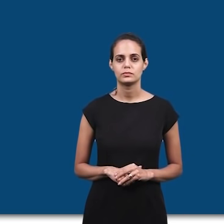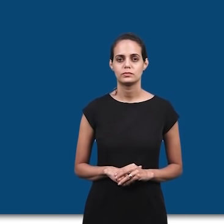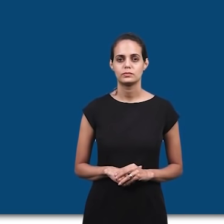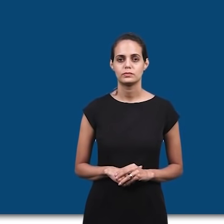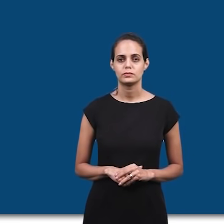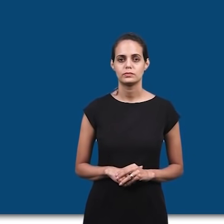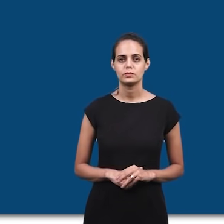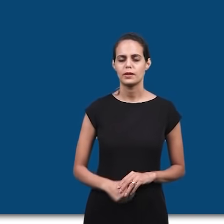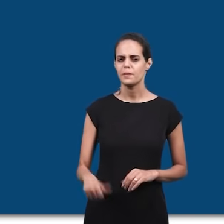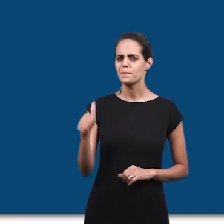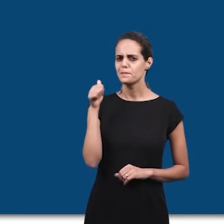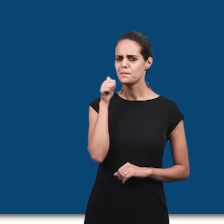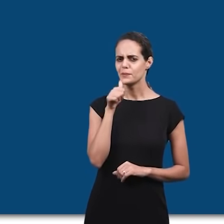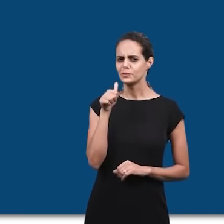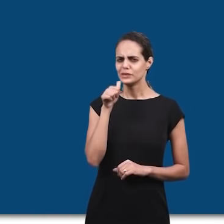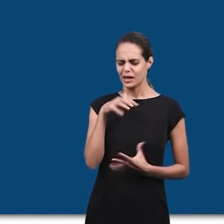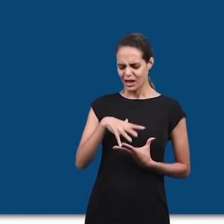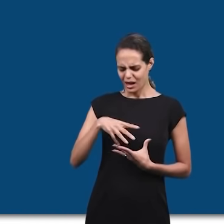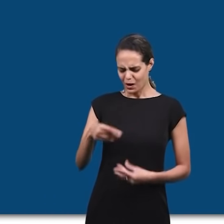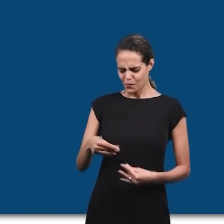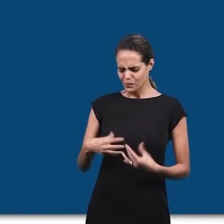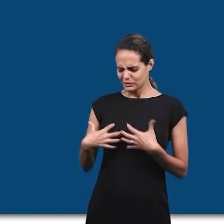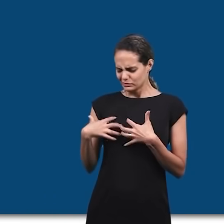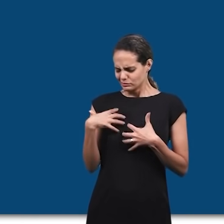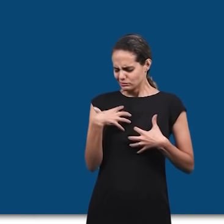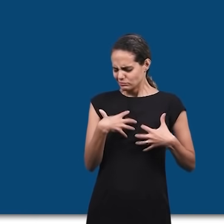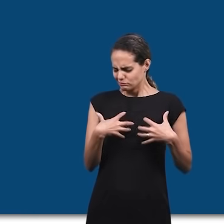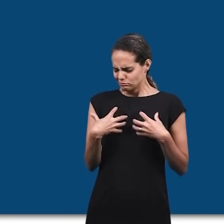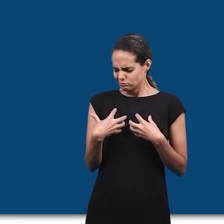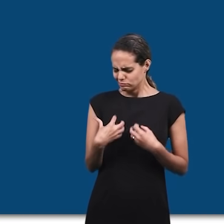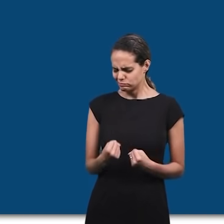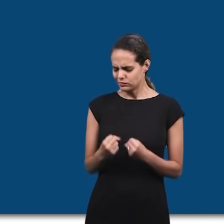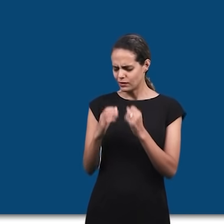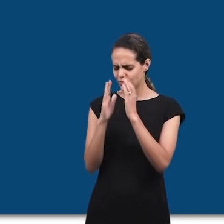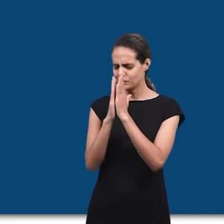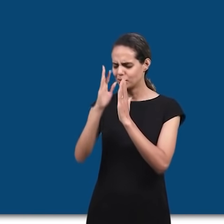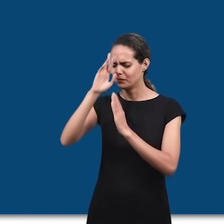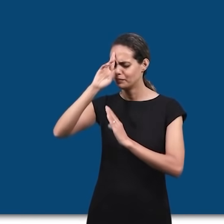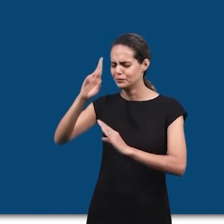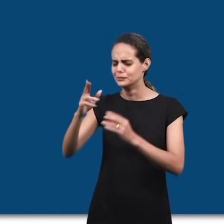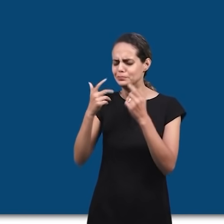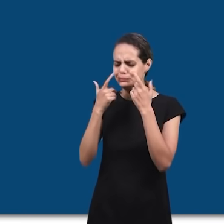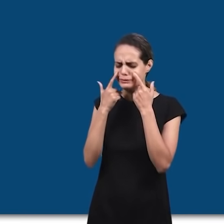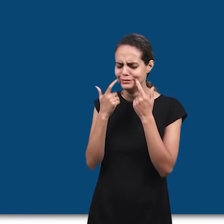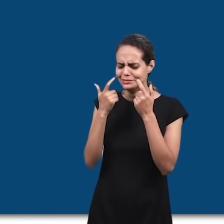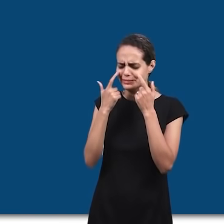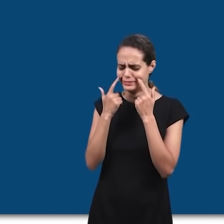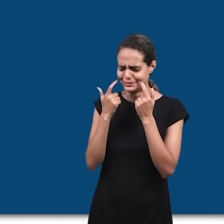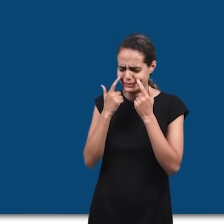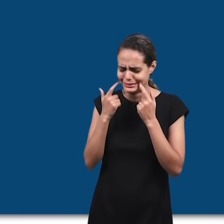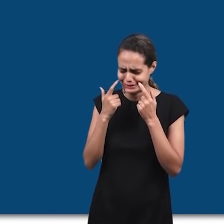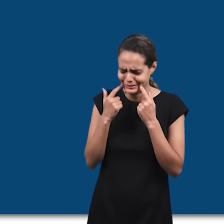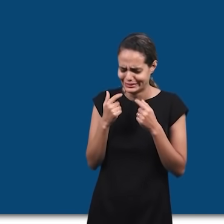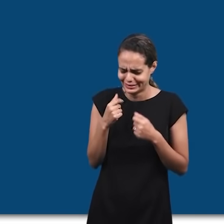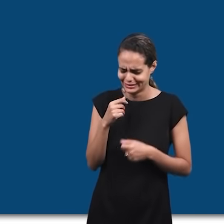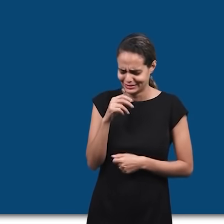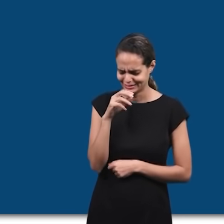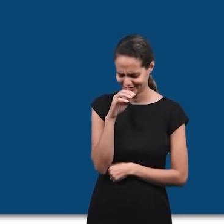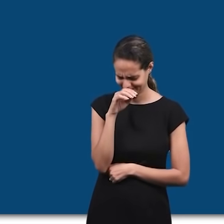Ela, pois, com amargura de alma, orou ao Senhor, e chorou